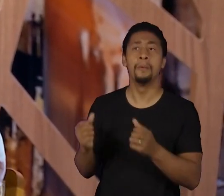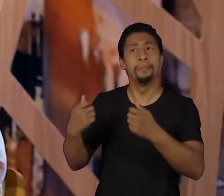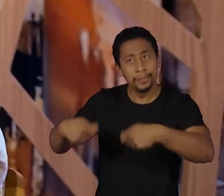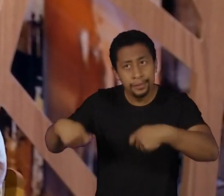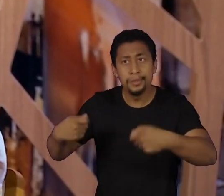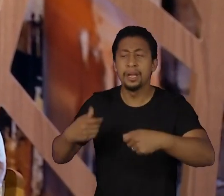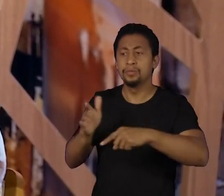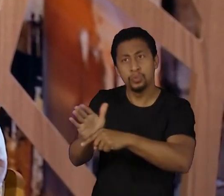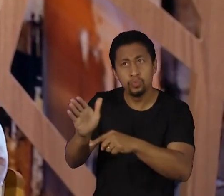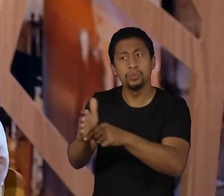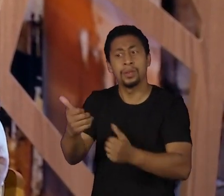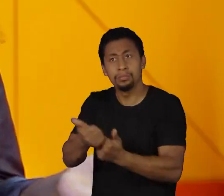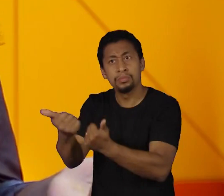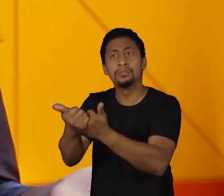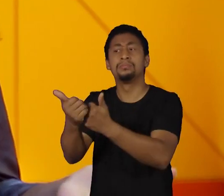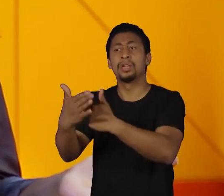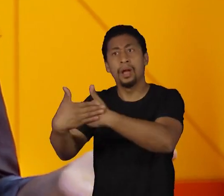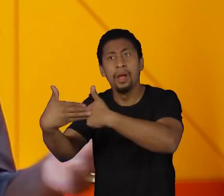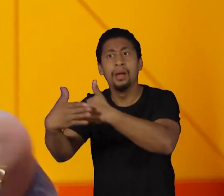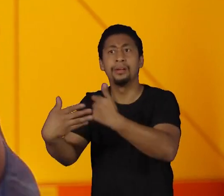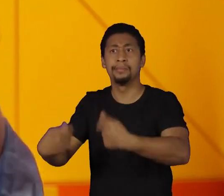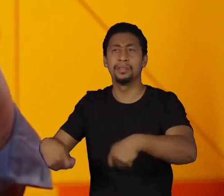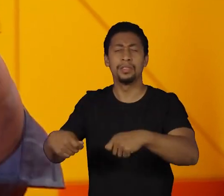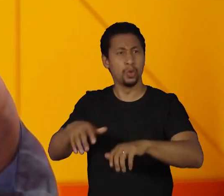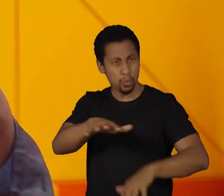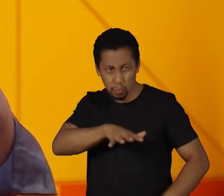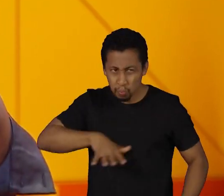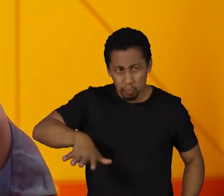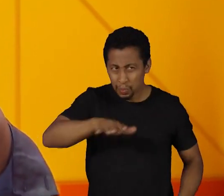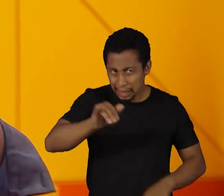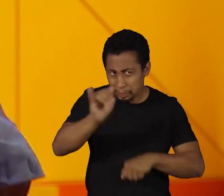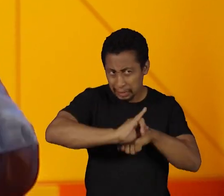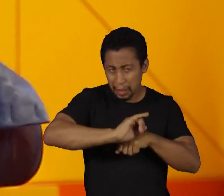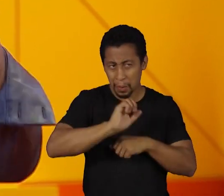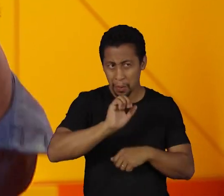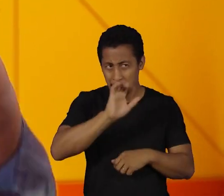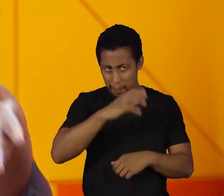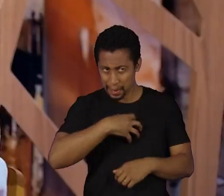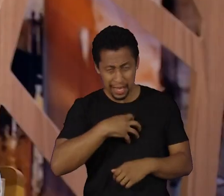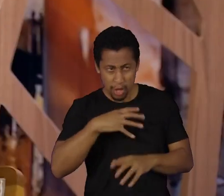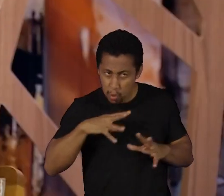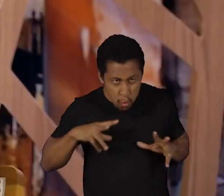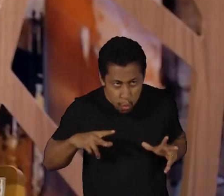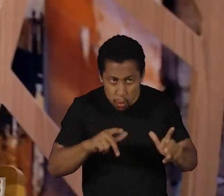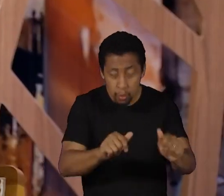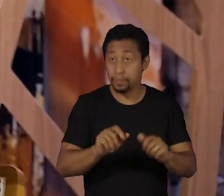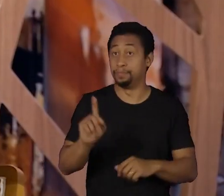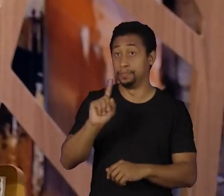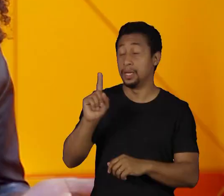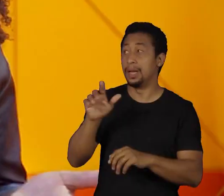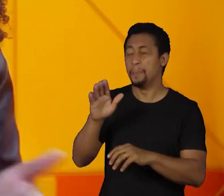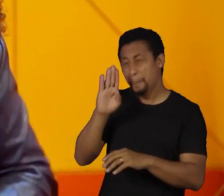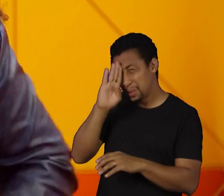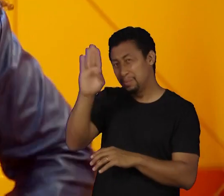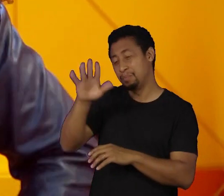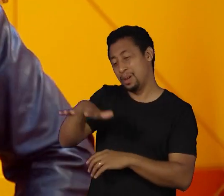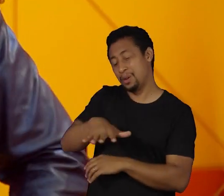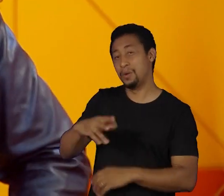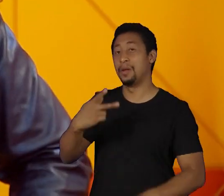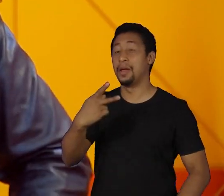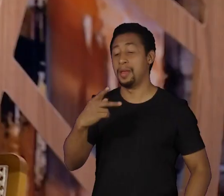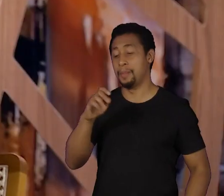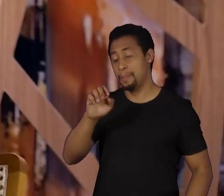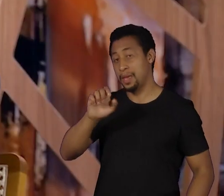para esses estabelecimentos pretos. E isso toda a região de Salvador? Ou a gente está falando especificamente do Pelourinho, desse que é o principal ponto turístico da cidade,